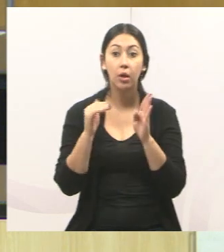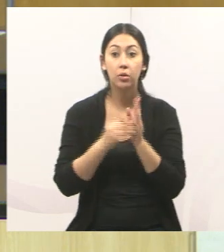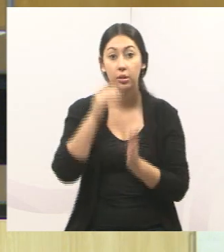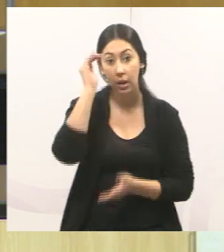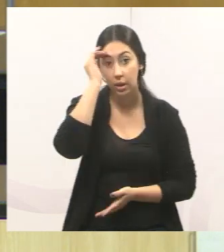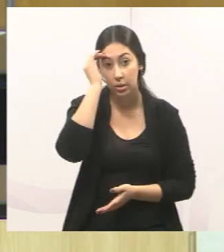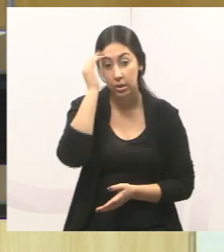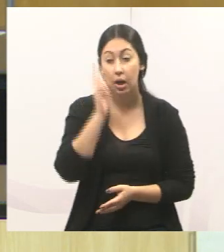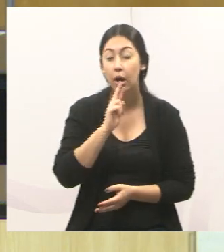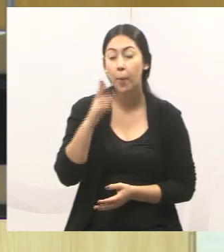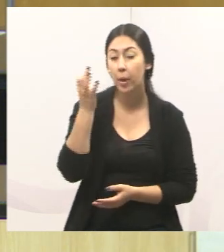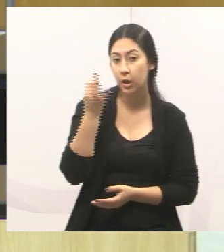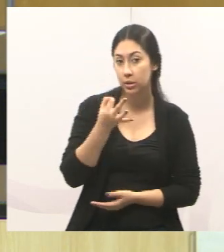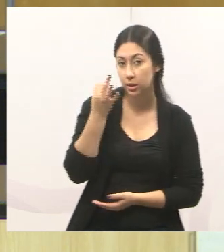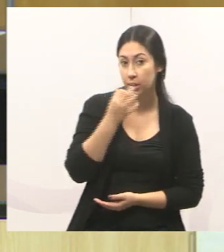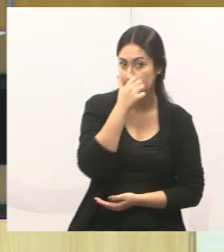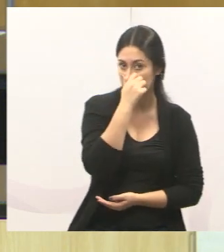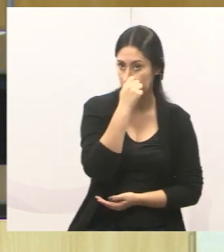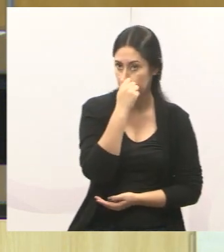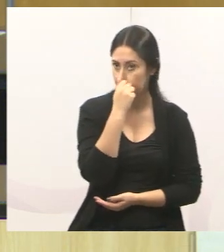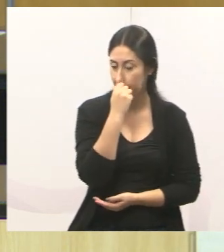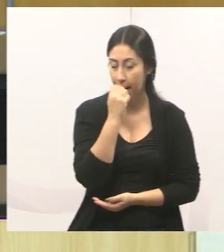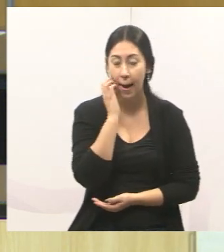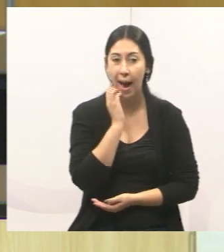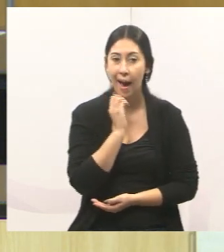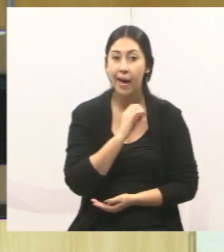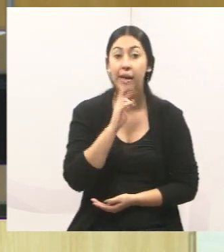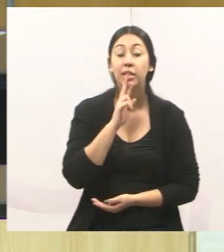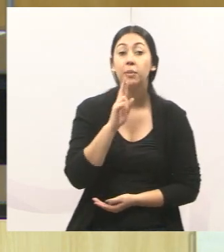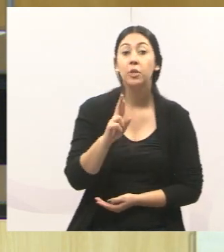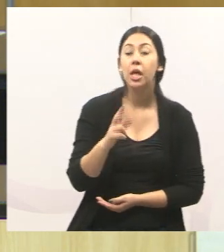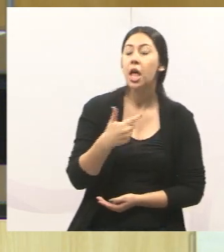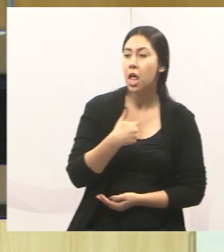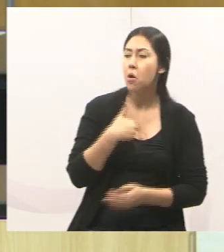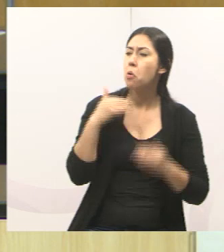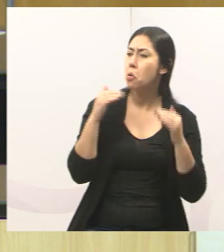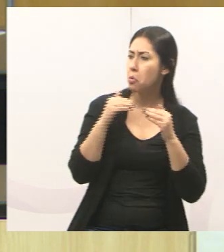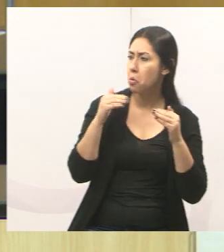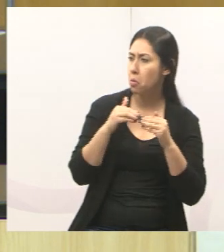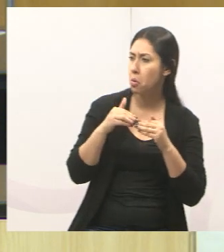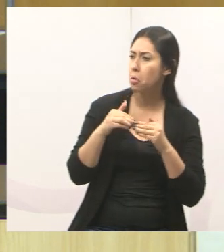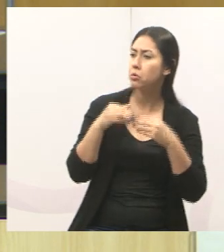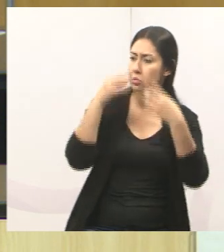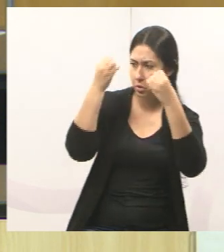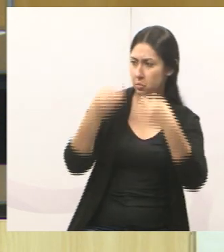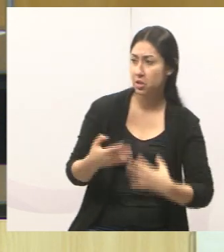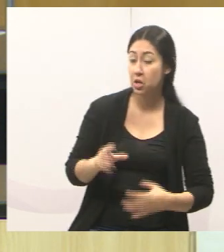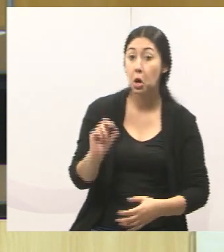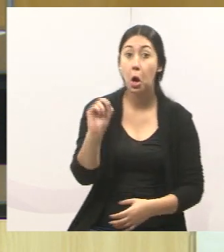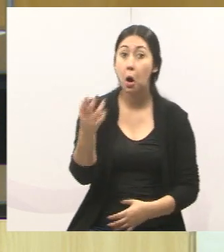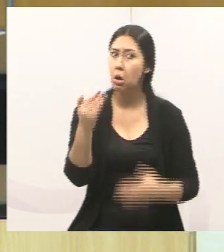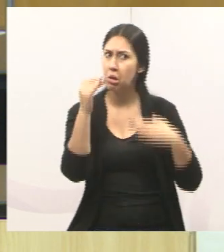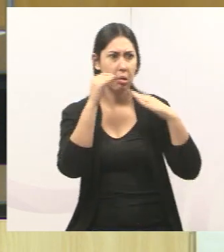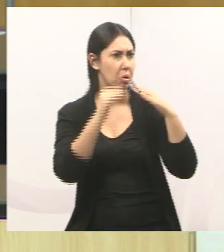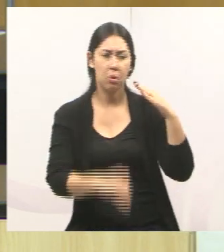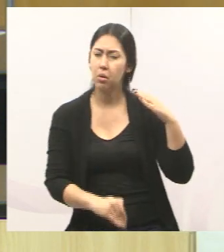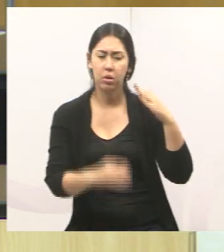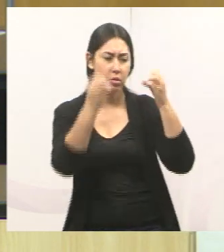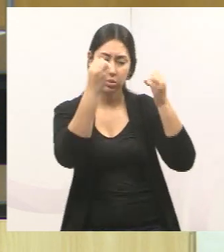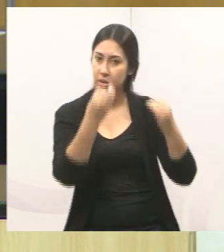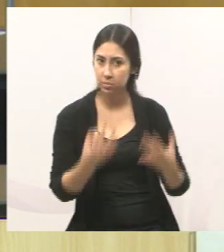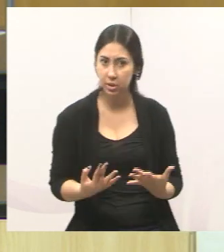forma correta, para dizer se é a favor ou contra o parecer do Tribunal de Contas do Estado de São Paulo referente